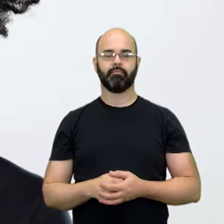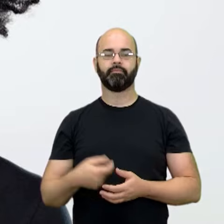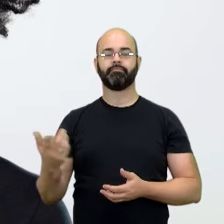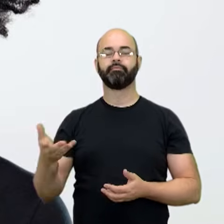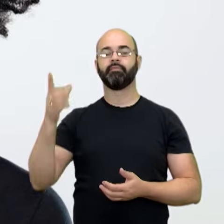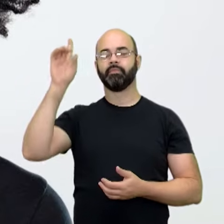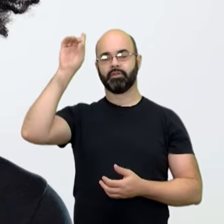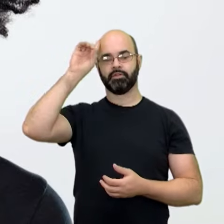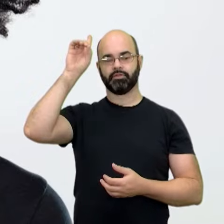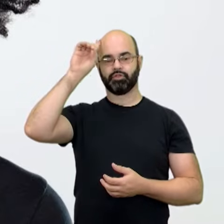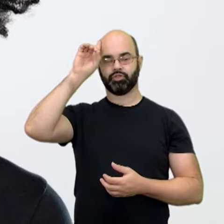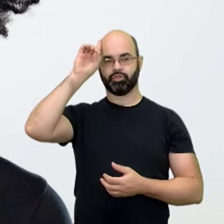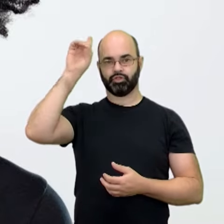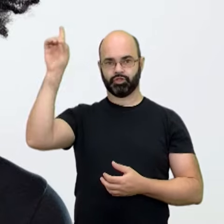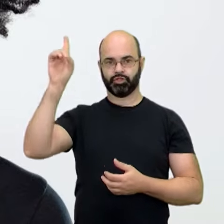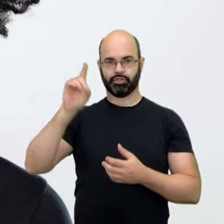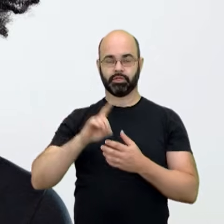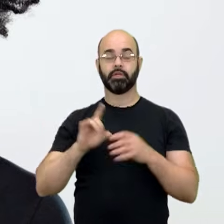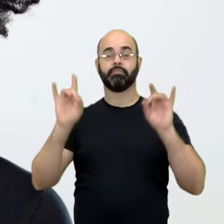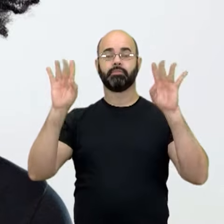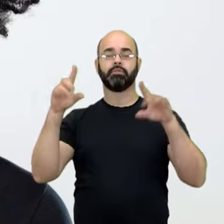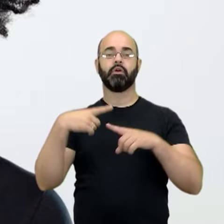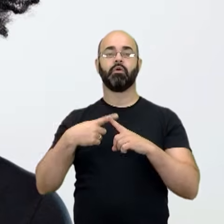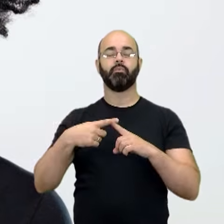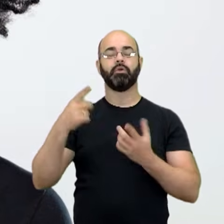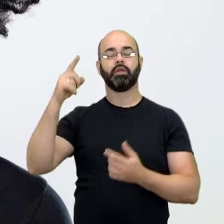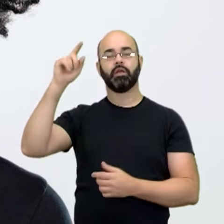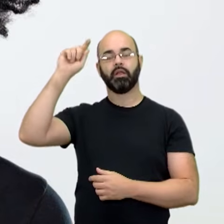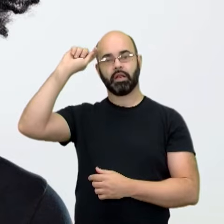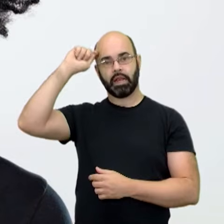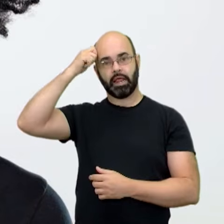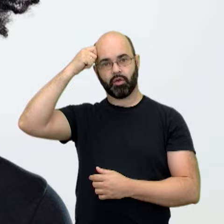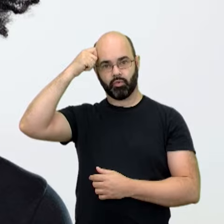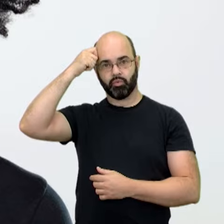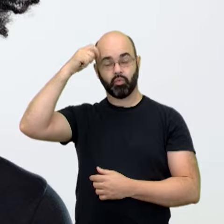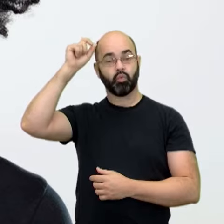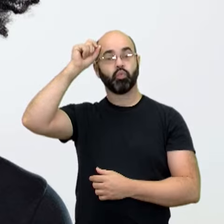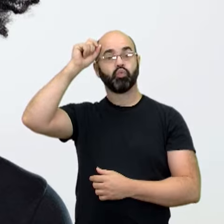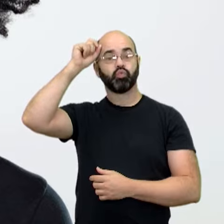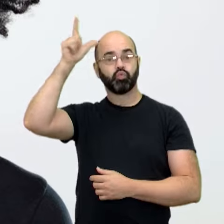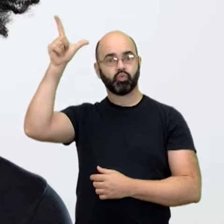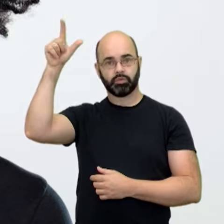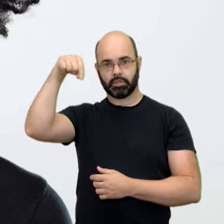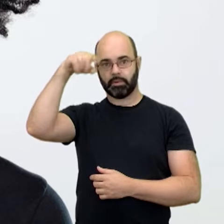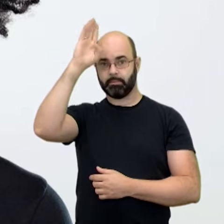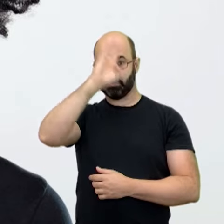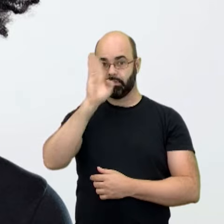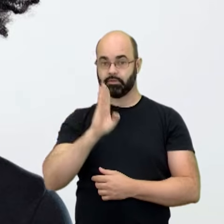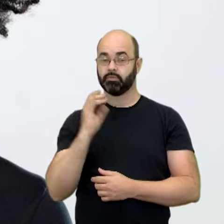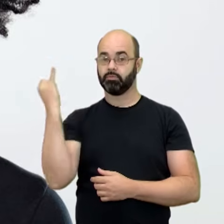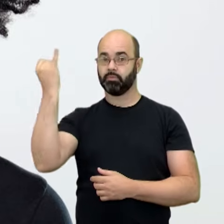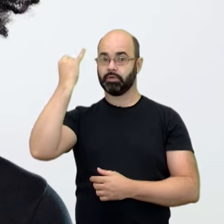data celebra a importância da cultura negra no Brasil, né? É uma data para refletirmos